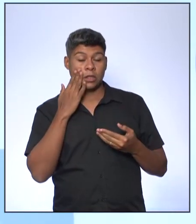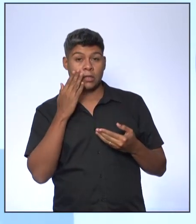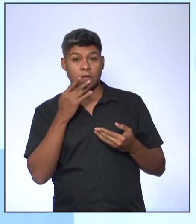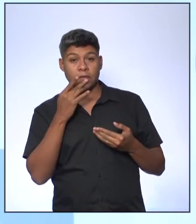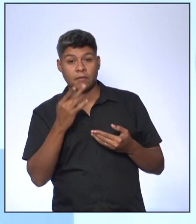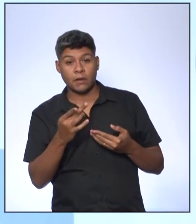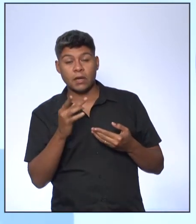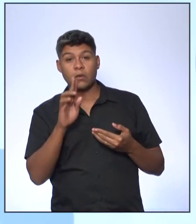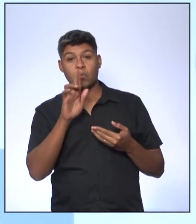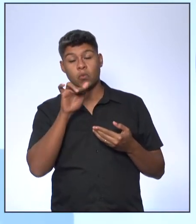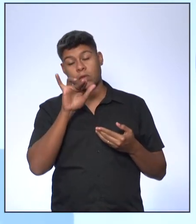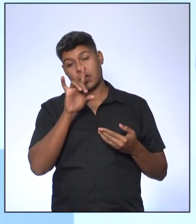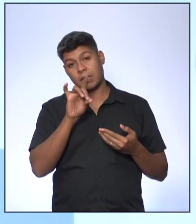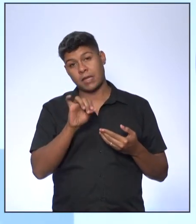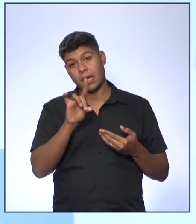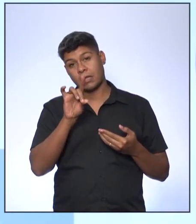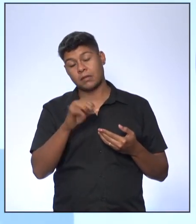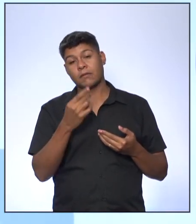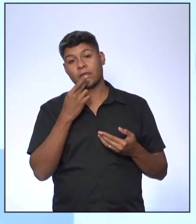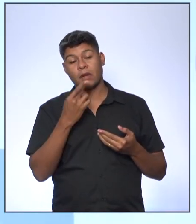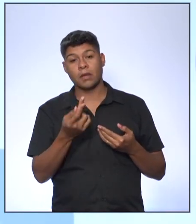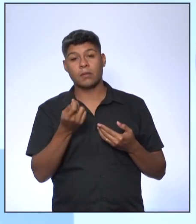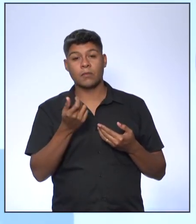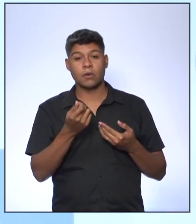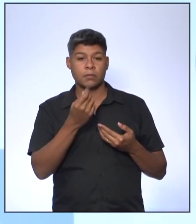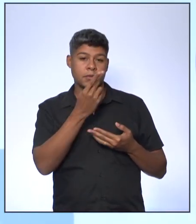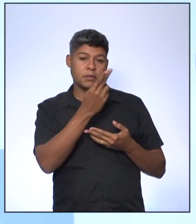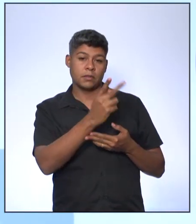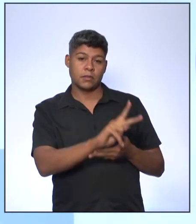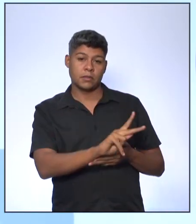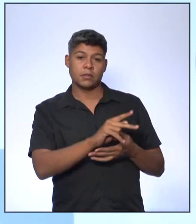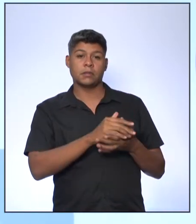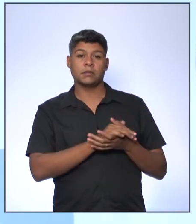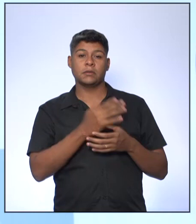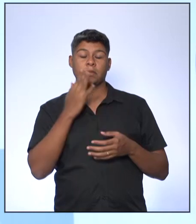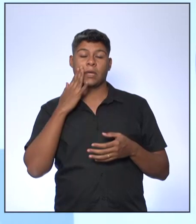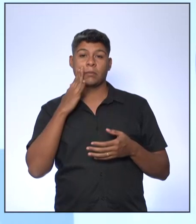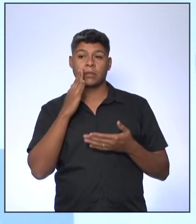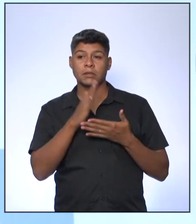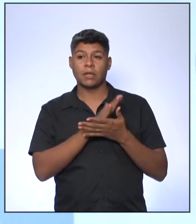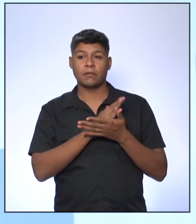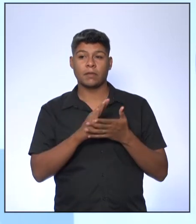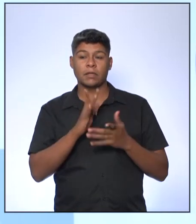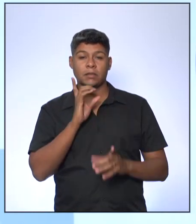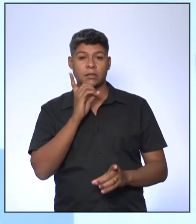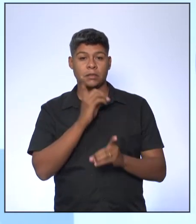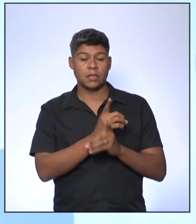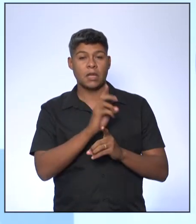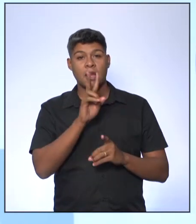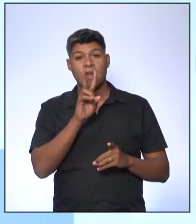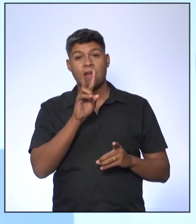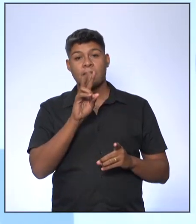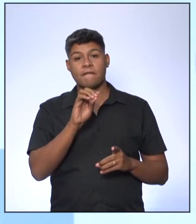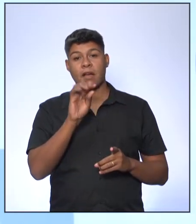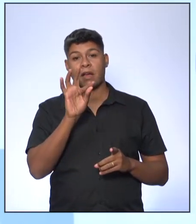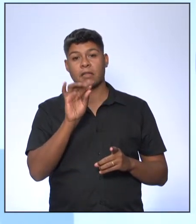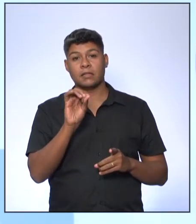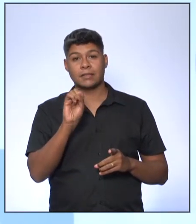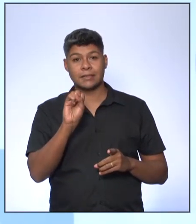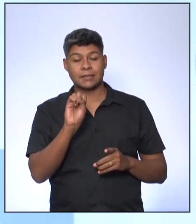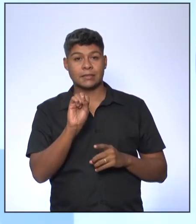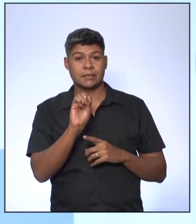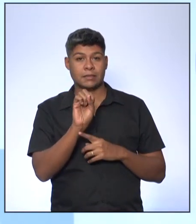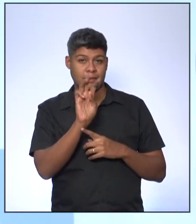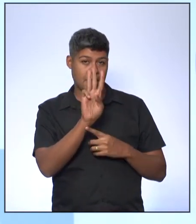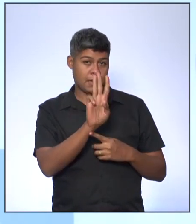dessas unidades, nós precisamos falar um pouquinho sobre elas, né? Você talvez encontrou aí o watts, que é essa letra W que